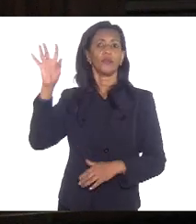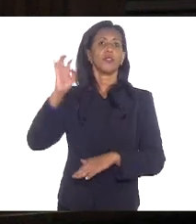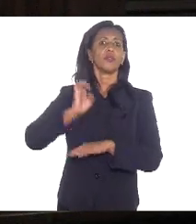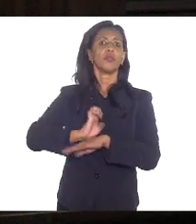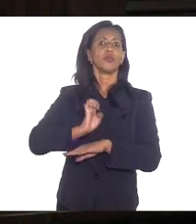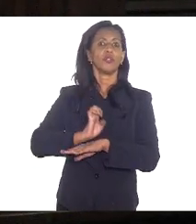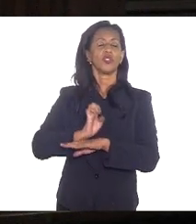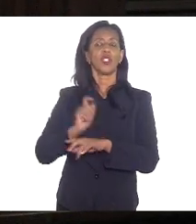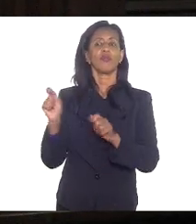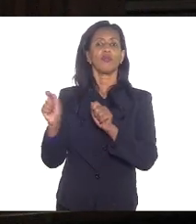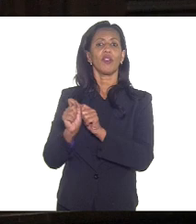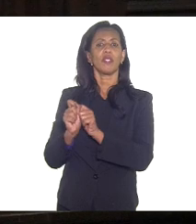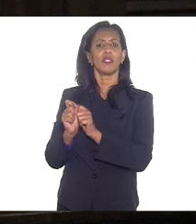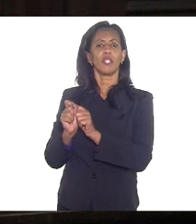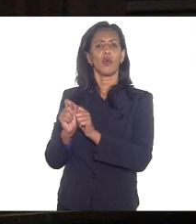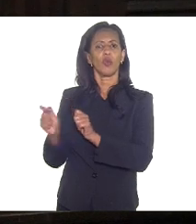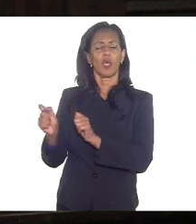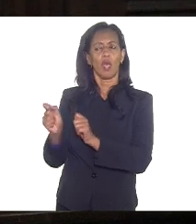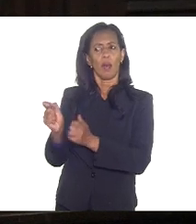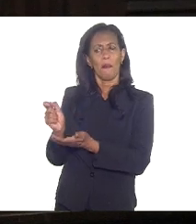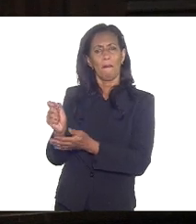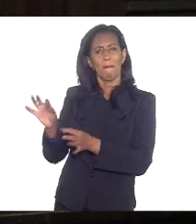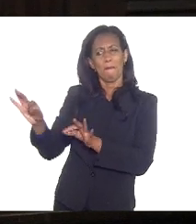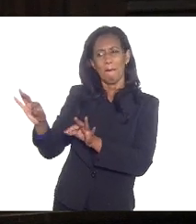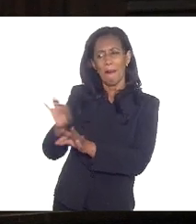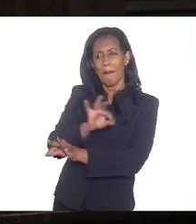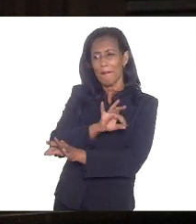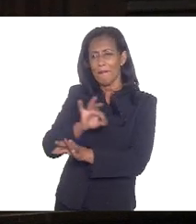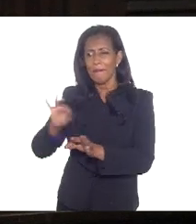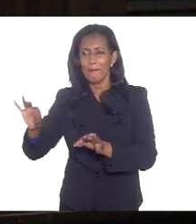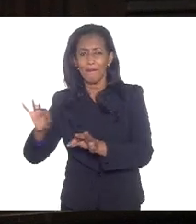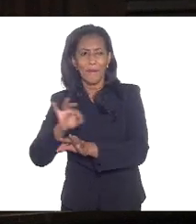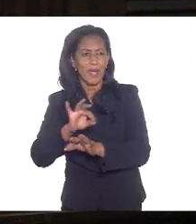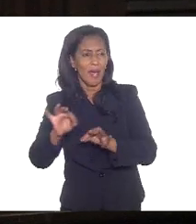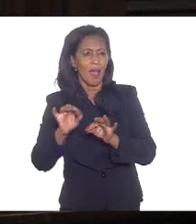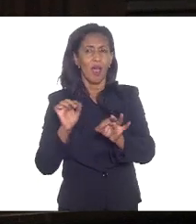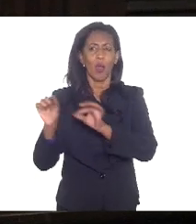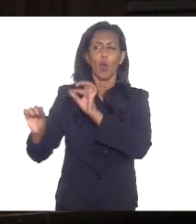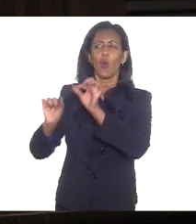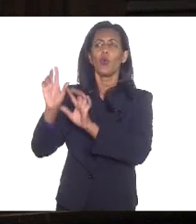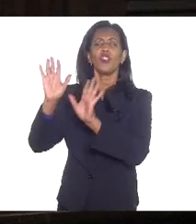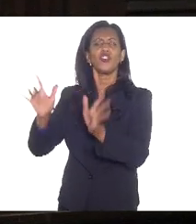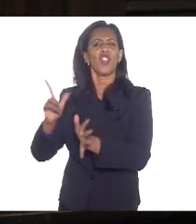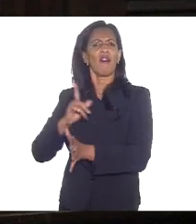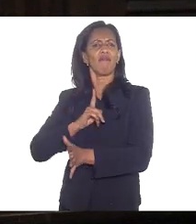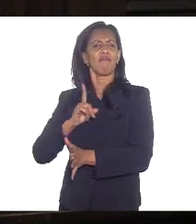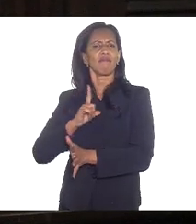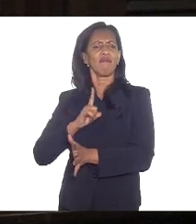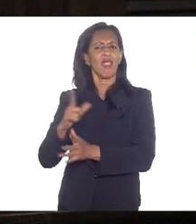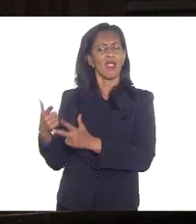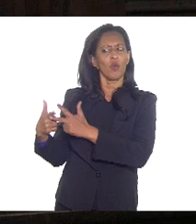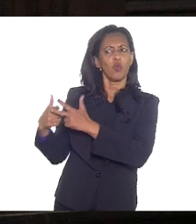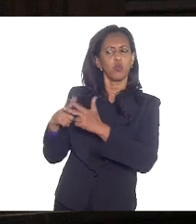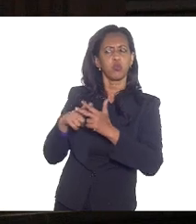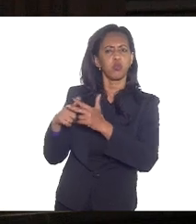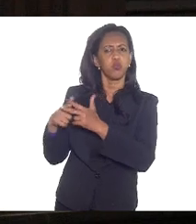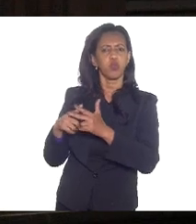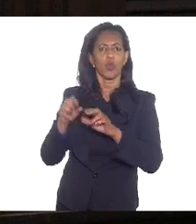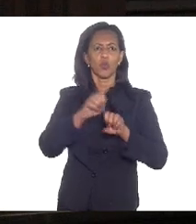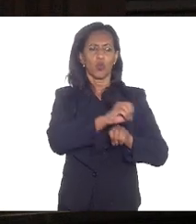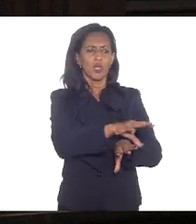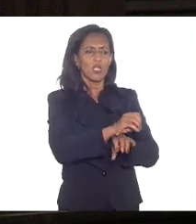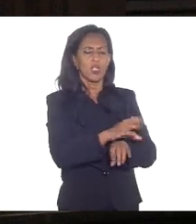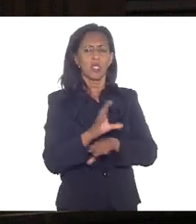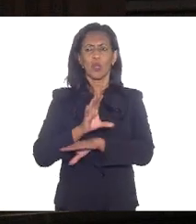uma cartografia, um mapeamento dos equipamentos que já existem nesses territórios, de educação,